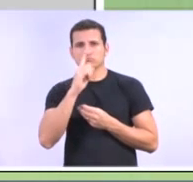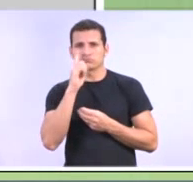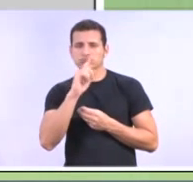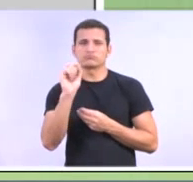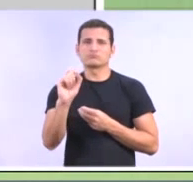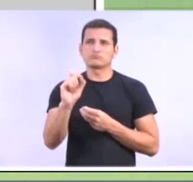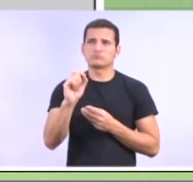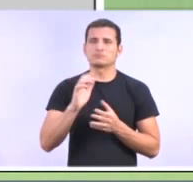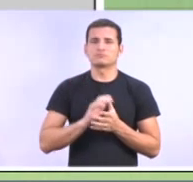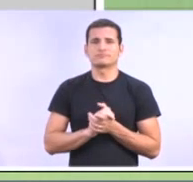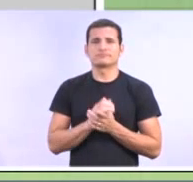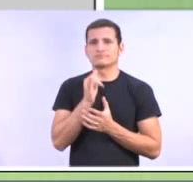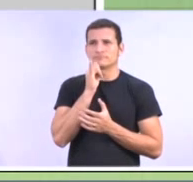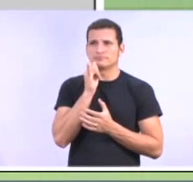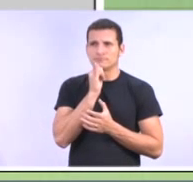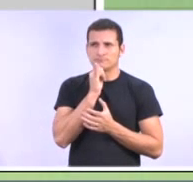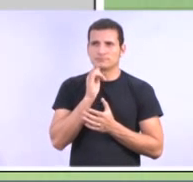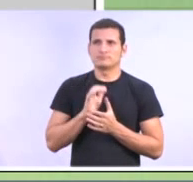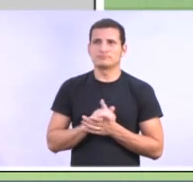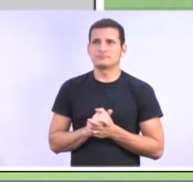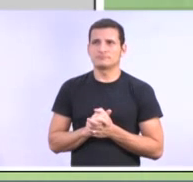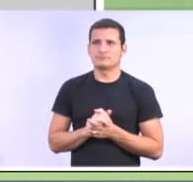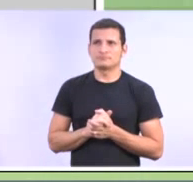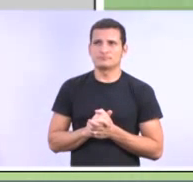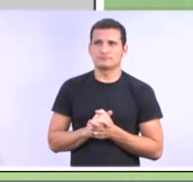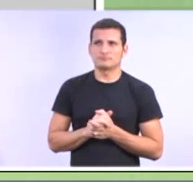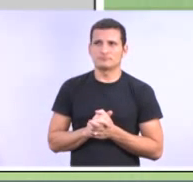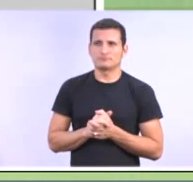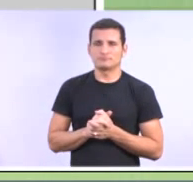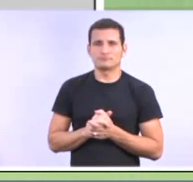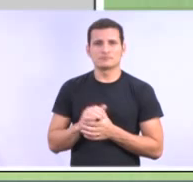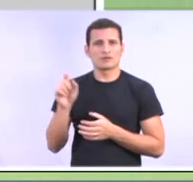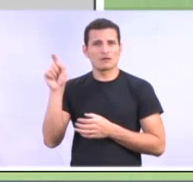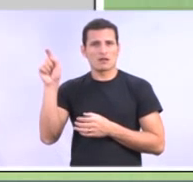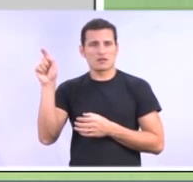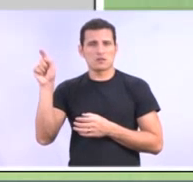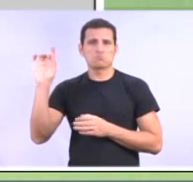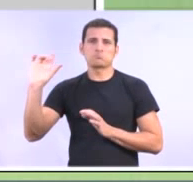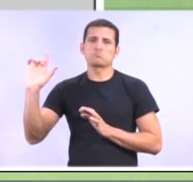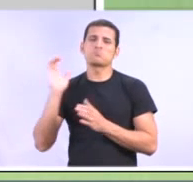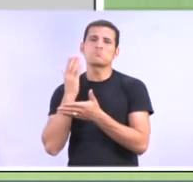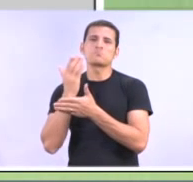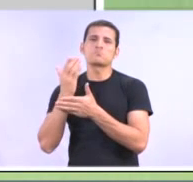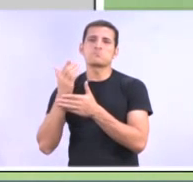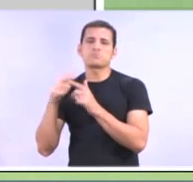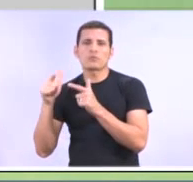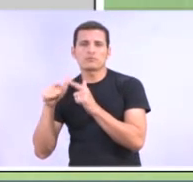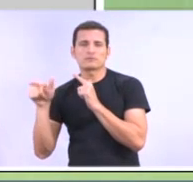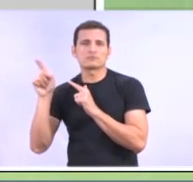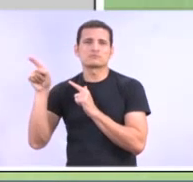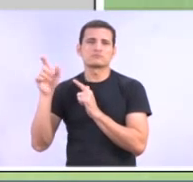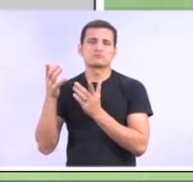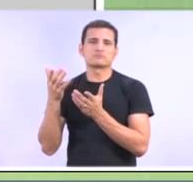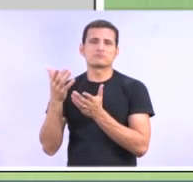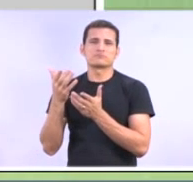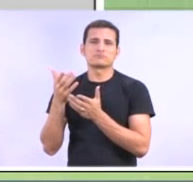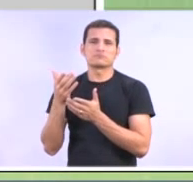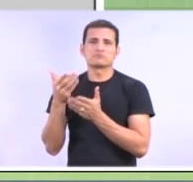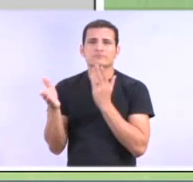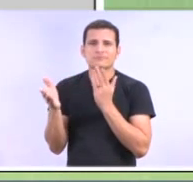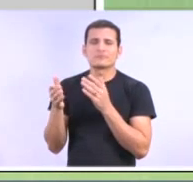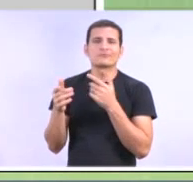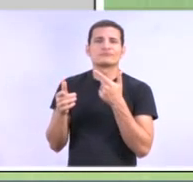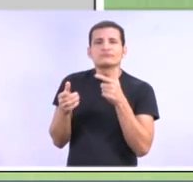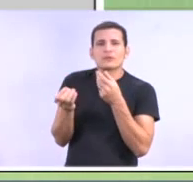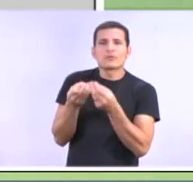quê? Por exemplo, um dispositivo aqui se perdeu. E então eu não tenho mais como chegar